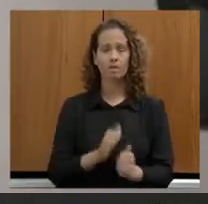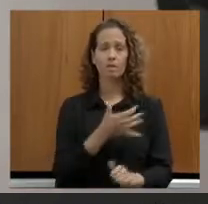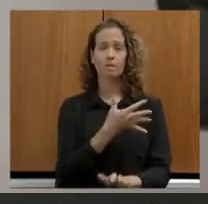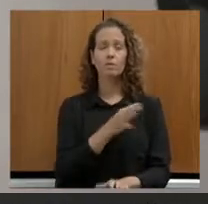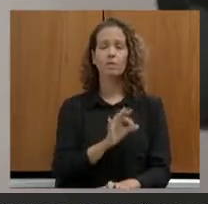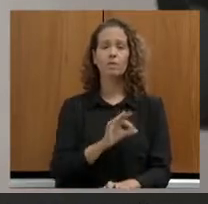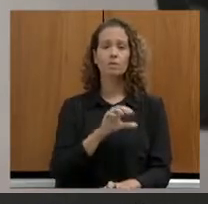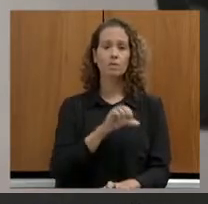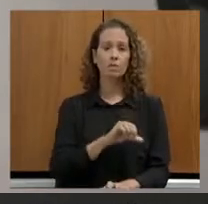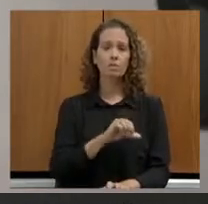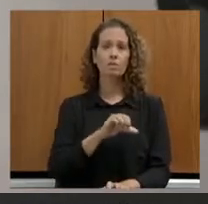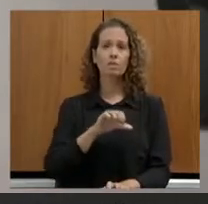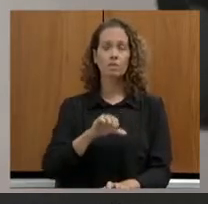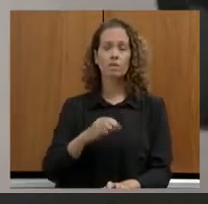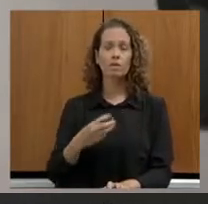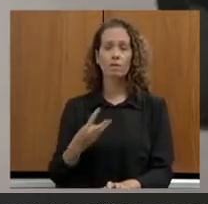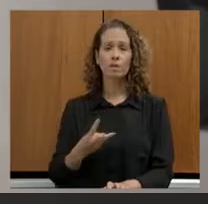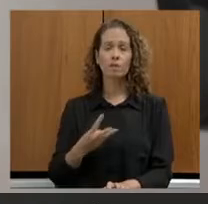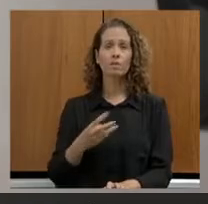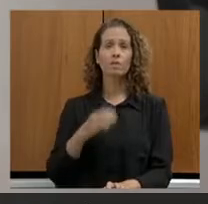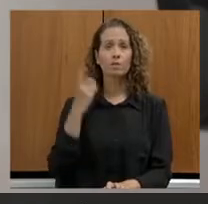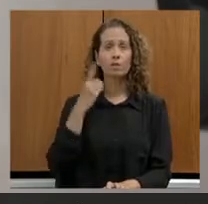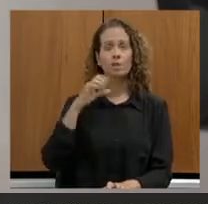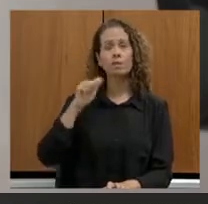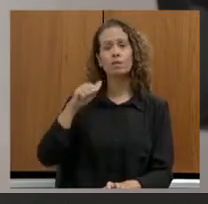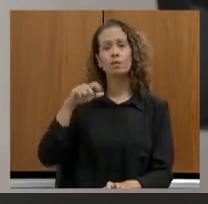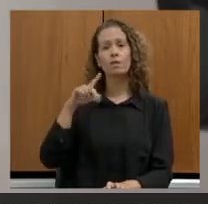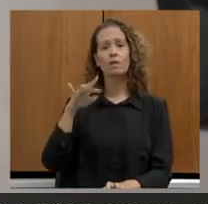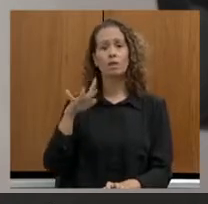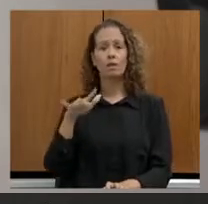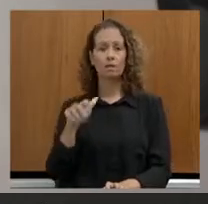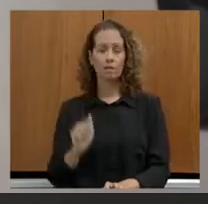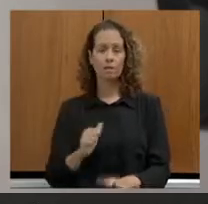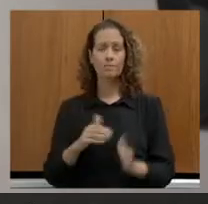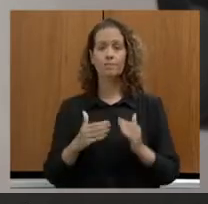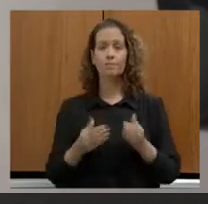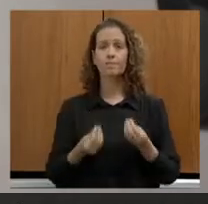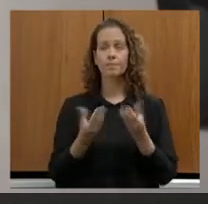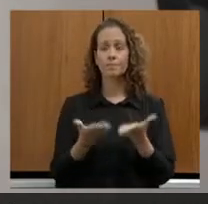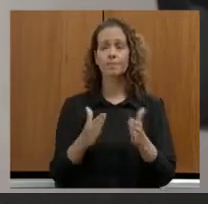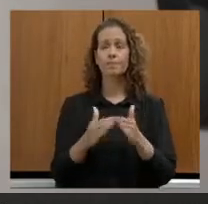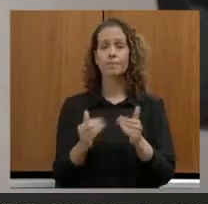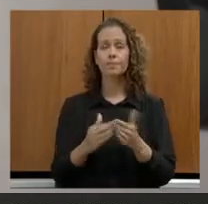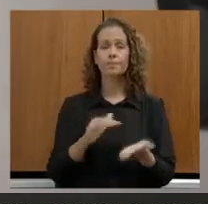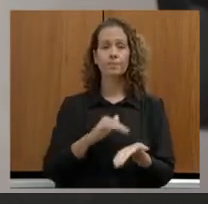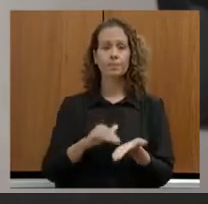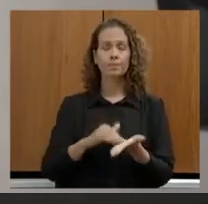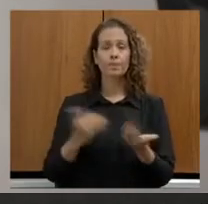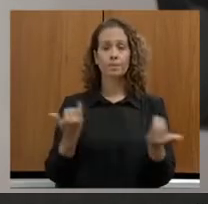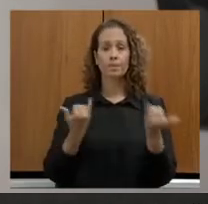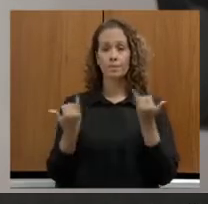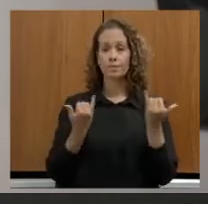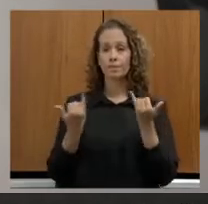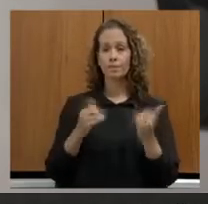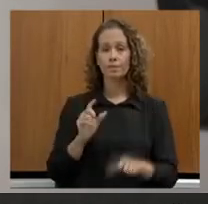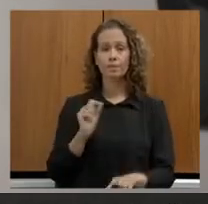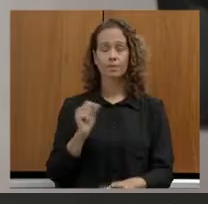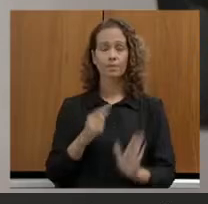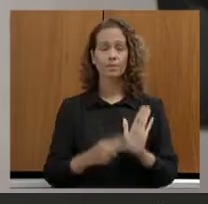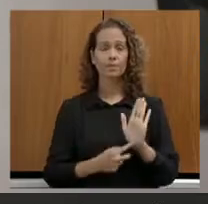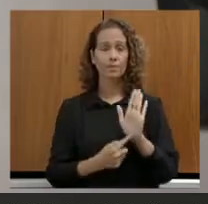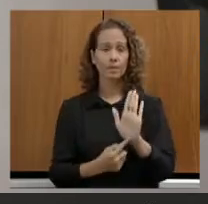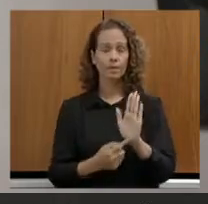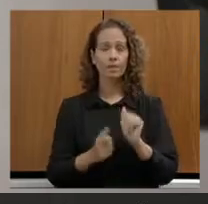10/1993 de autoria da deputada ambiente Jesus requer que seja encaminhada à secretaria de educação pedido de informações para que seja